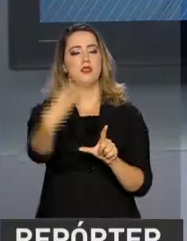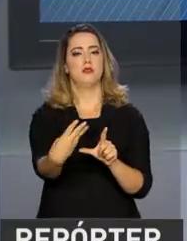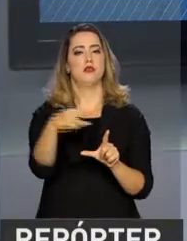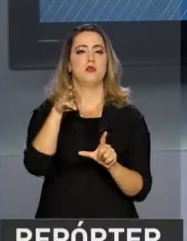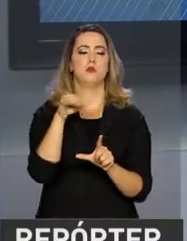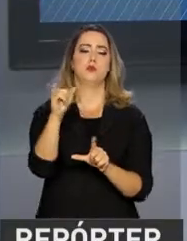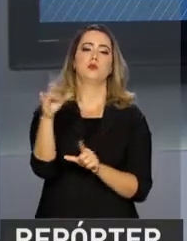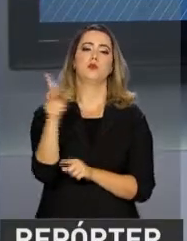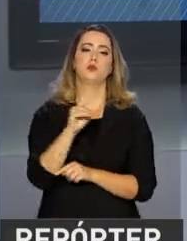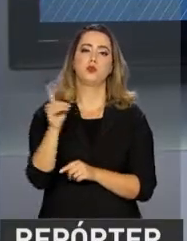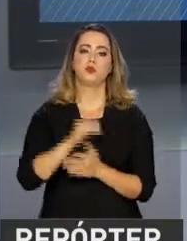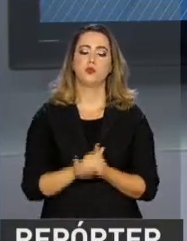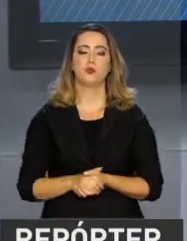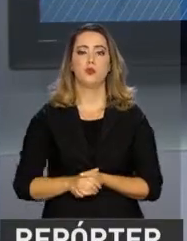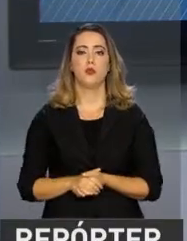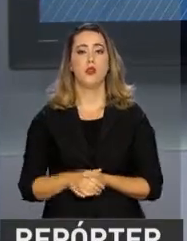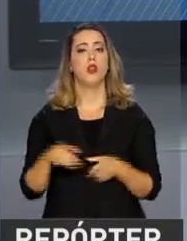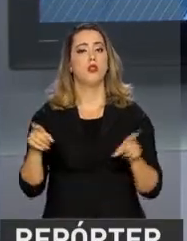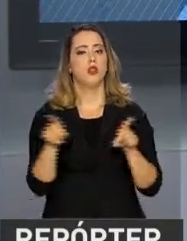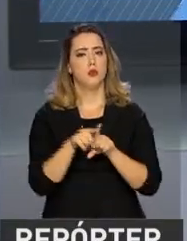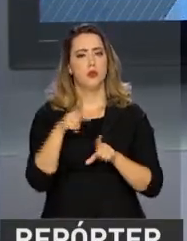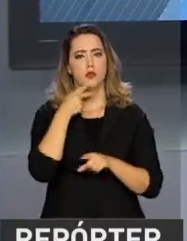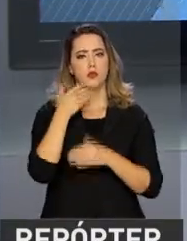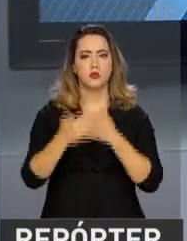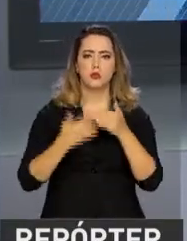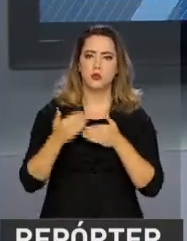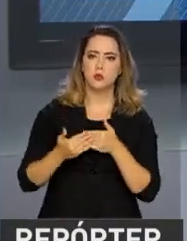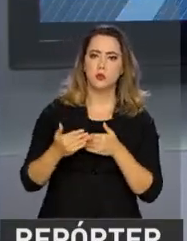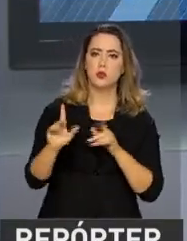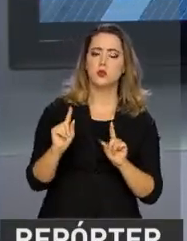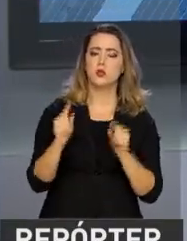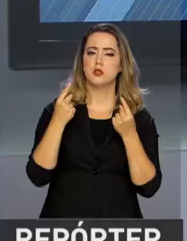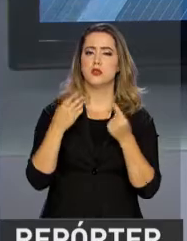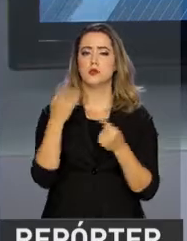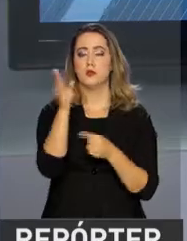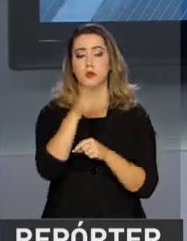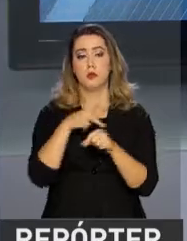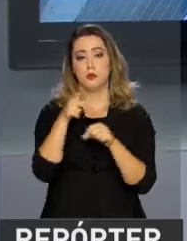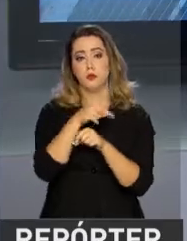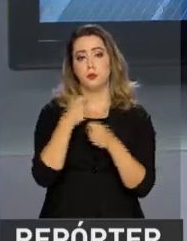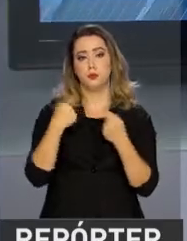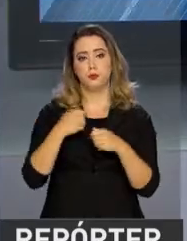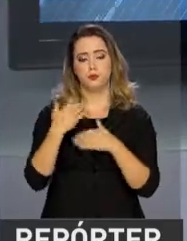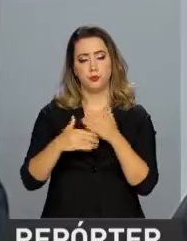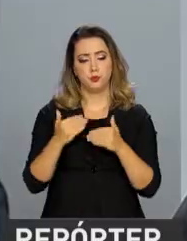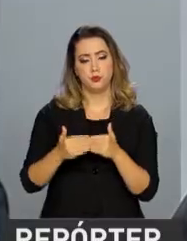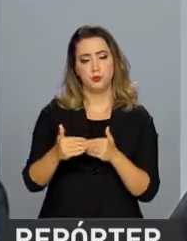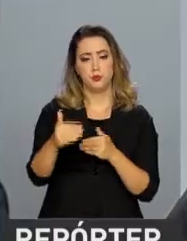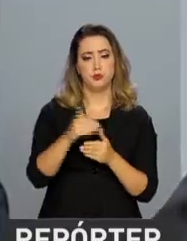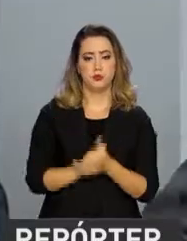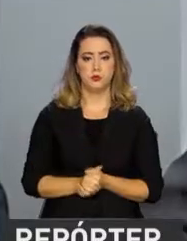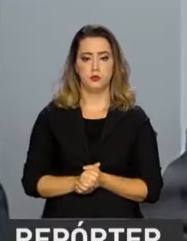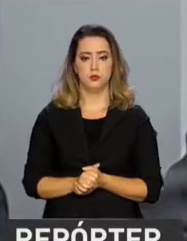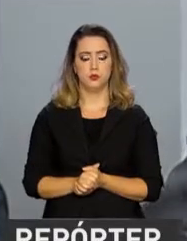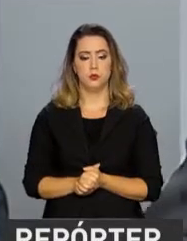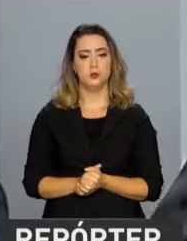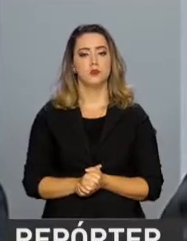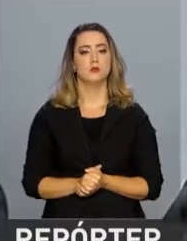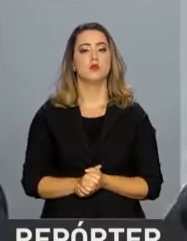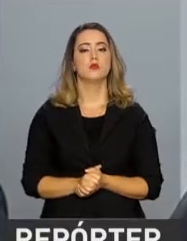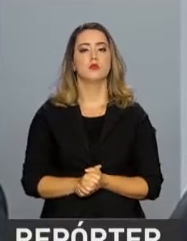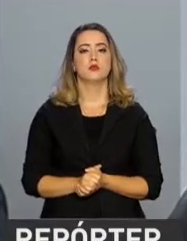o ministro falou também sobre os próximos desafios que o país tem pela frente o nosso